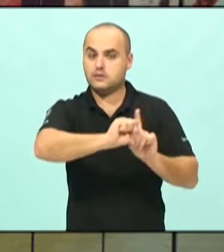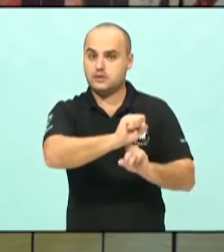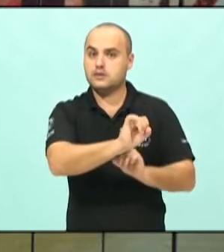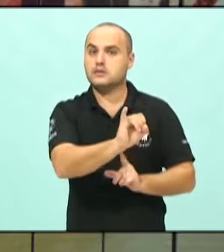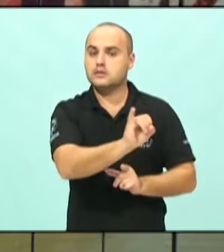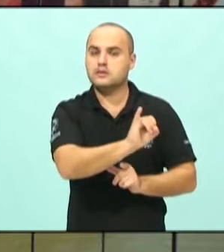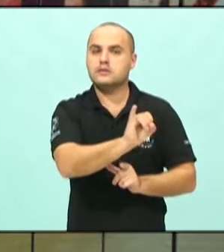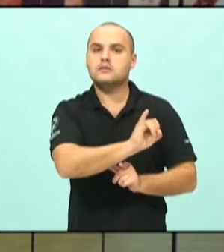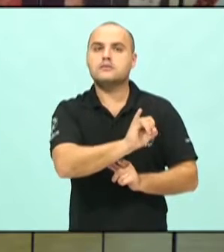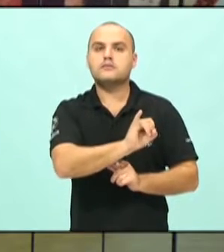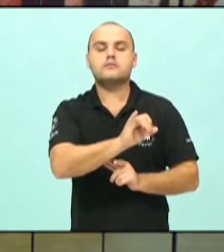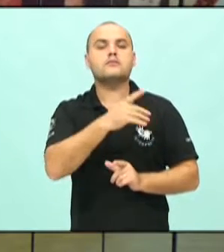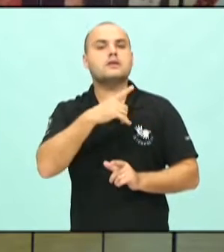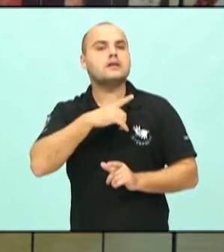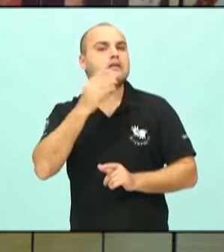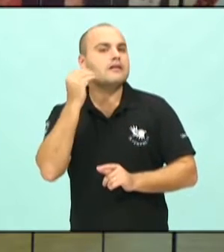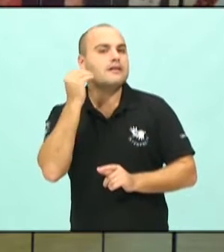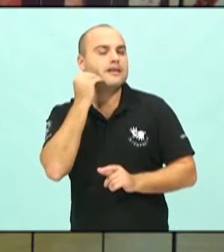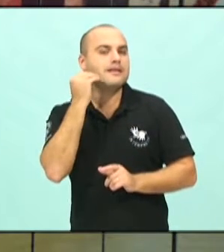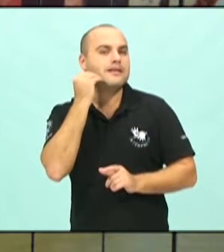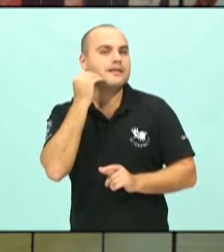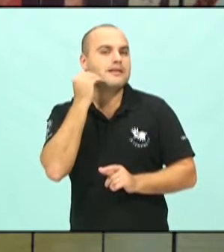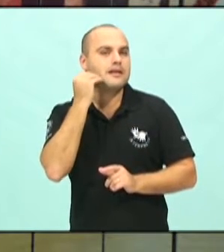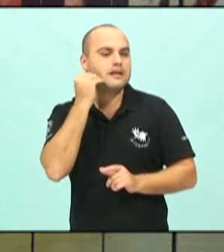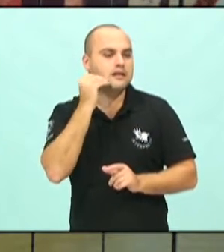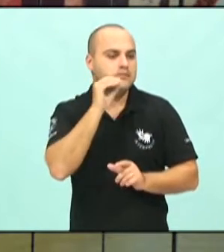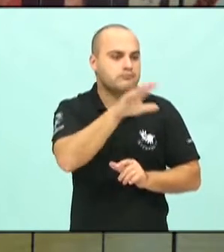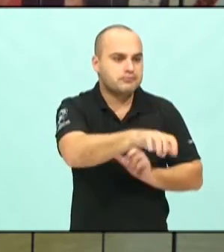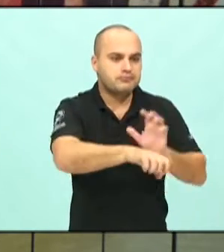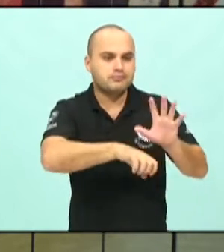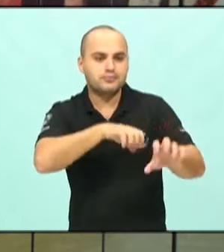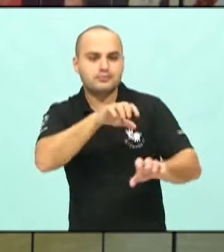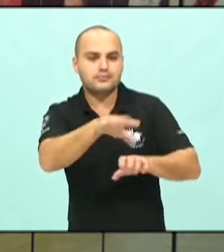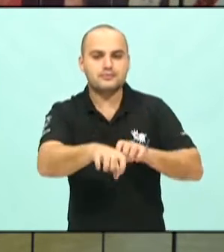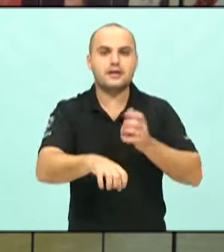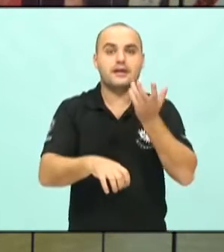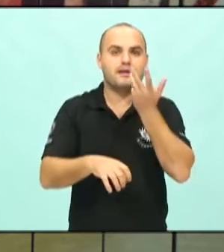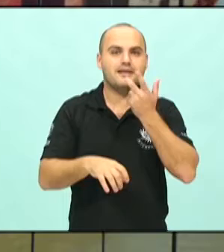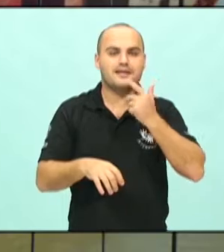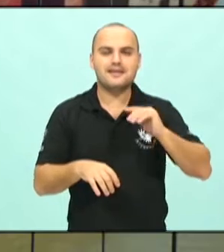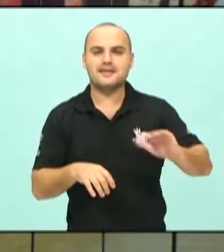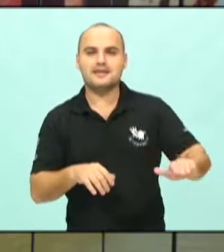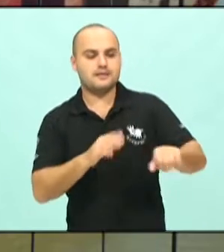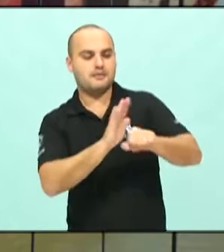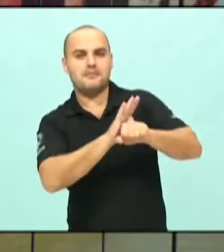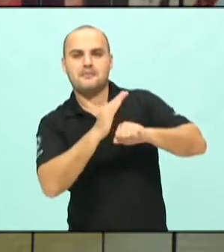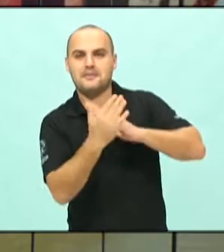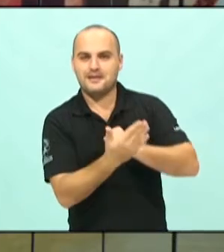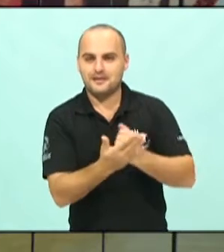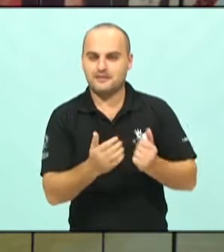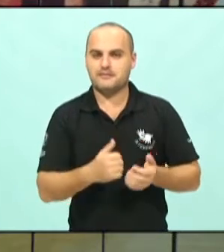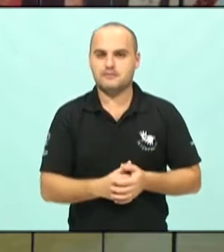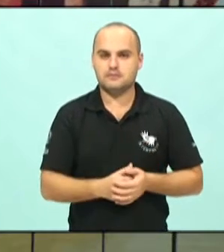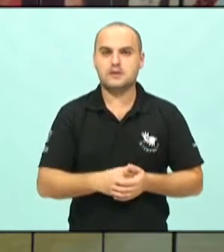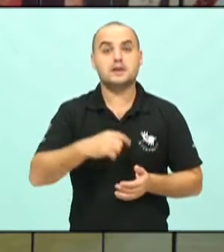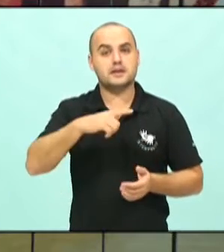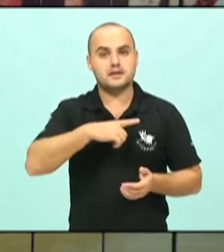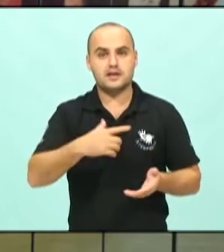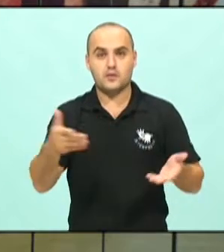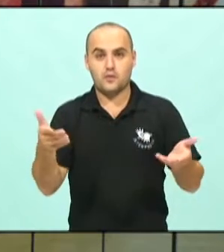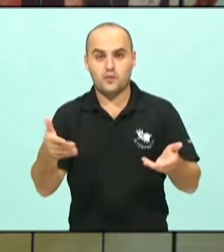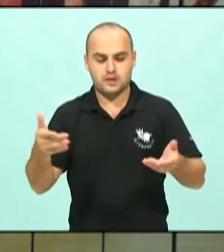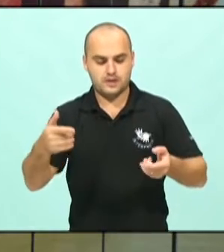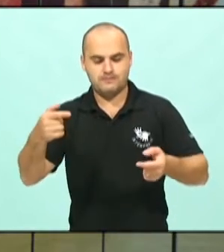as nossas crianças que hoje estão aqui nos nossos bairros, na nossa comunidade. A gente tem um grande concorrente